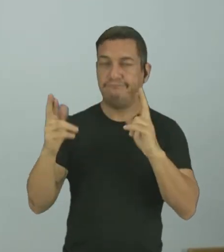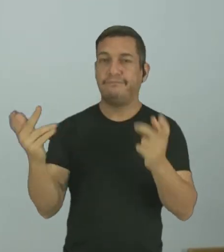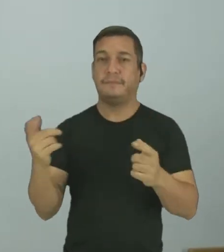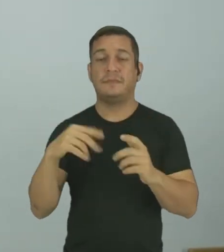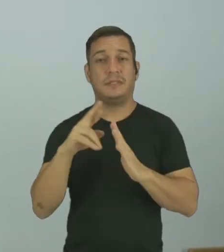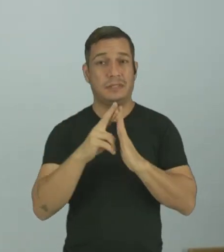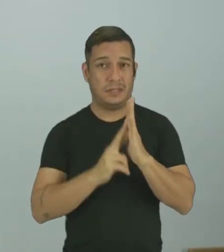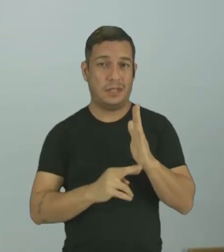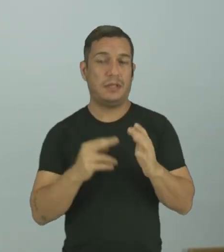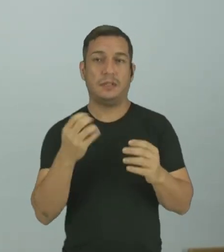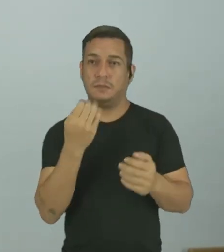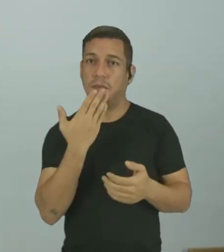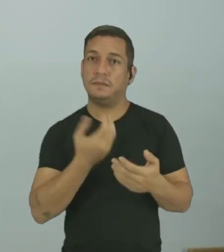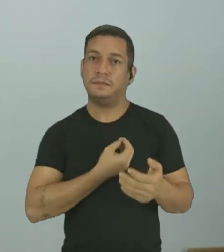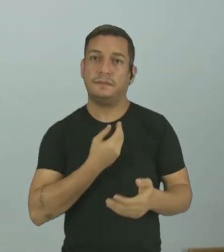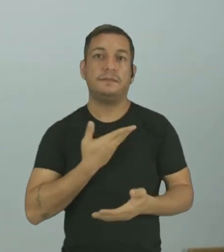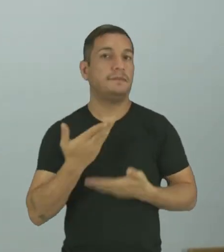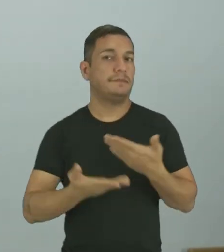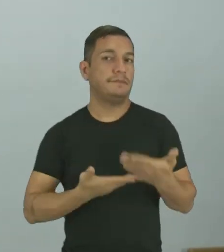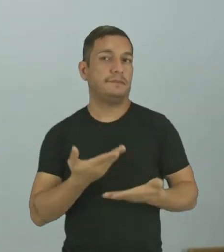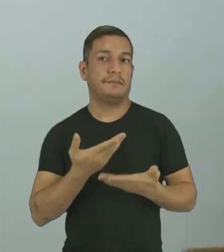é regra de bom convívio.